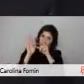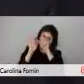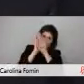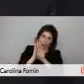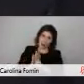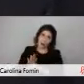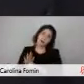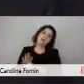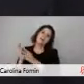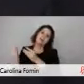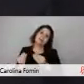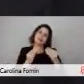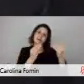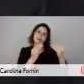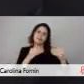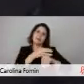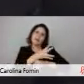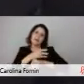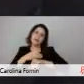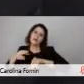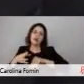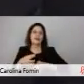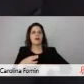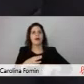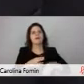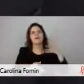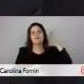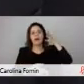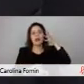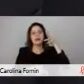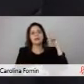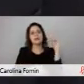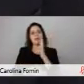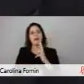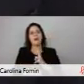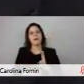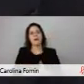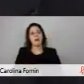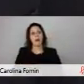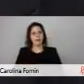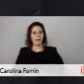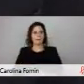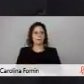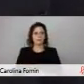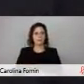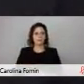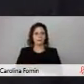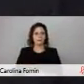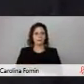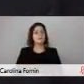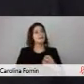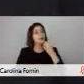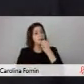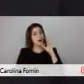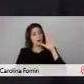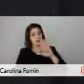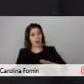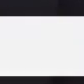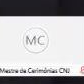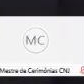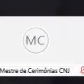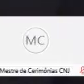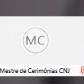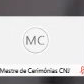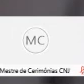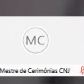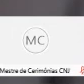nossos palestrantes. Dr. Ramiro. Perfeito. Boa tarde a todos e a todas. Obrigado pelo convite, doutora Candice.